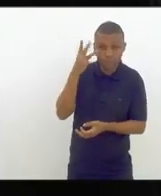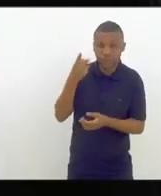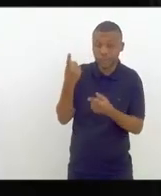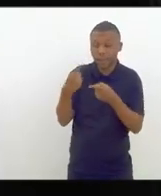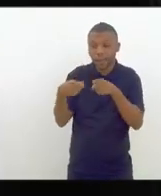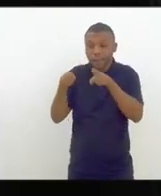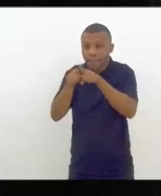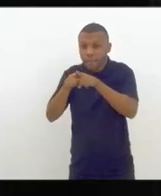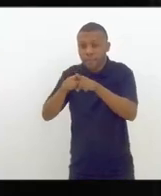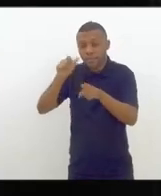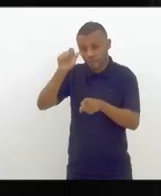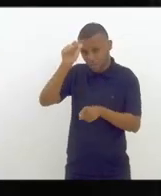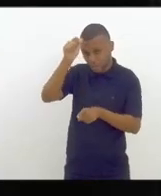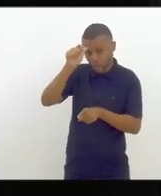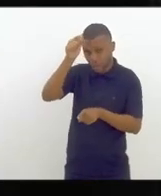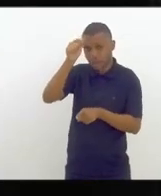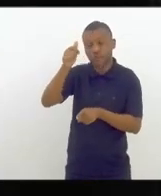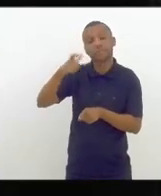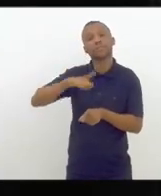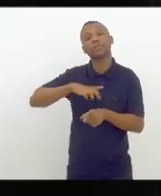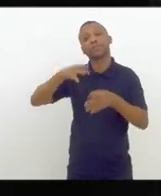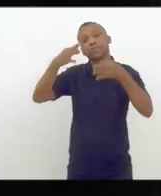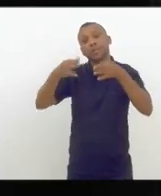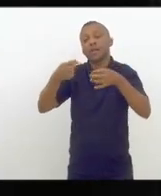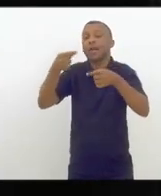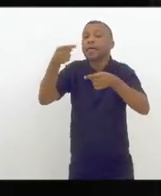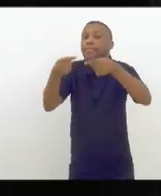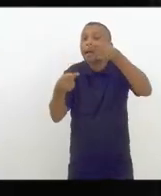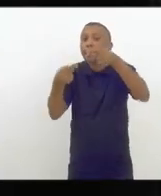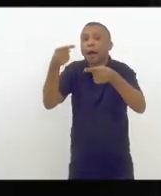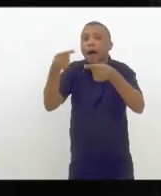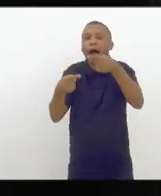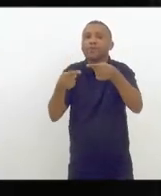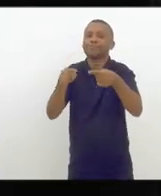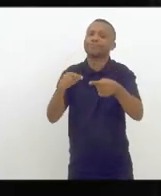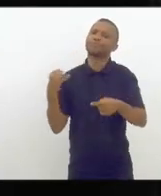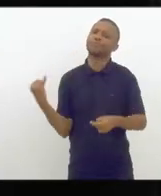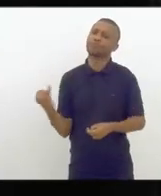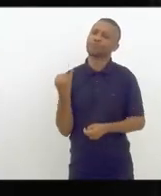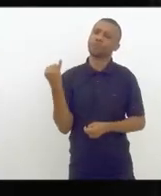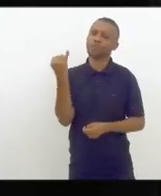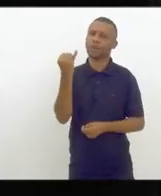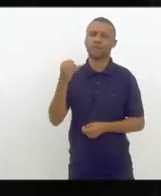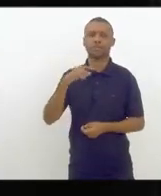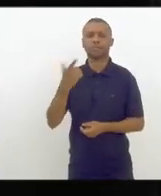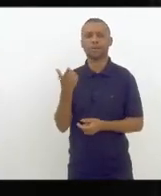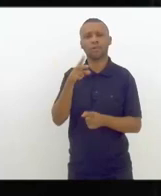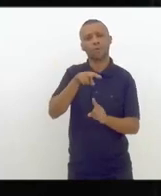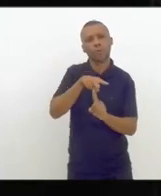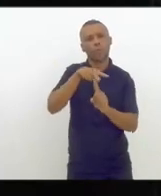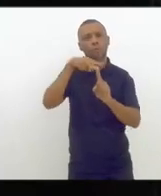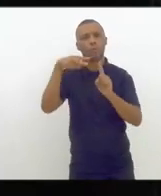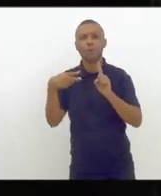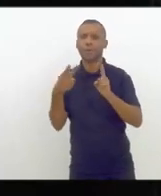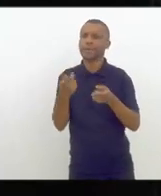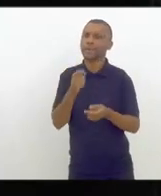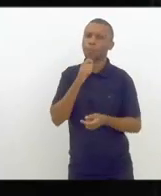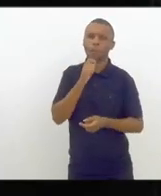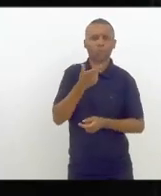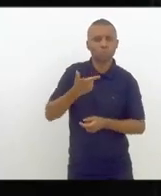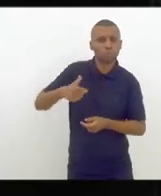que justamente trouxe debates essenciais com a lógica de que não